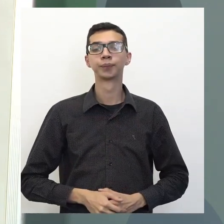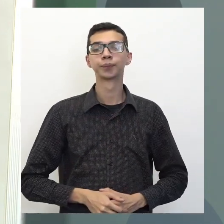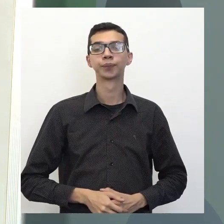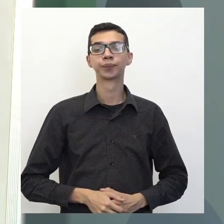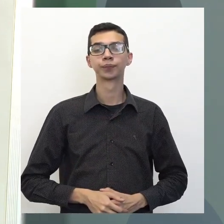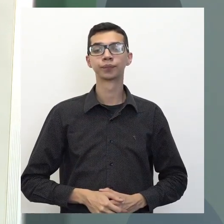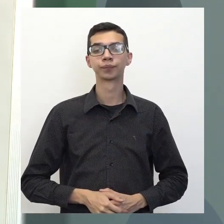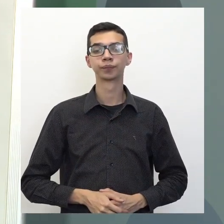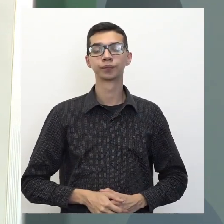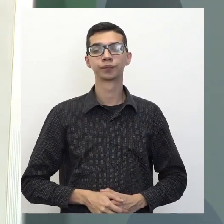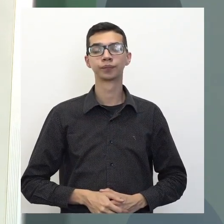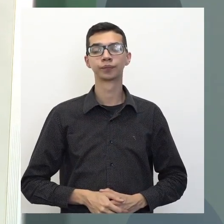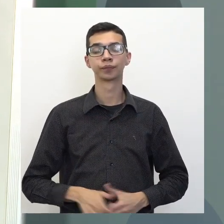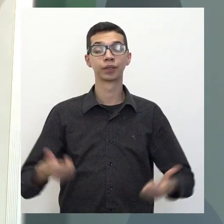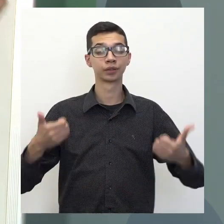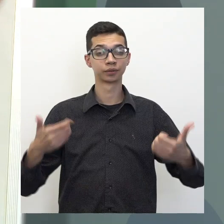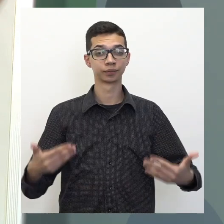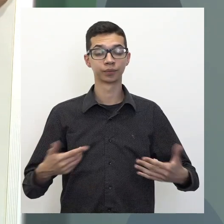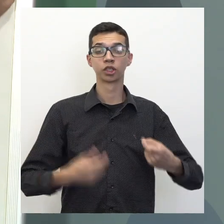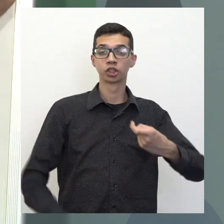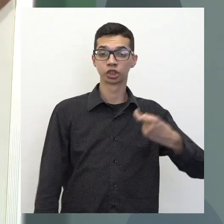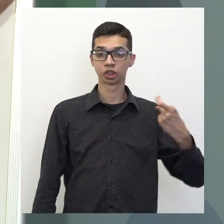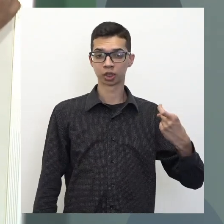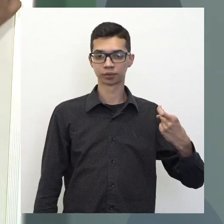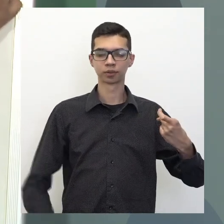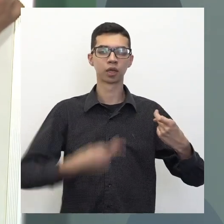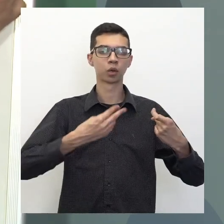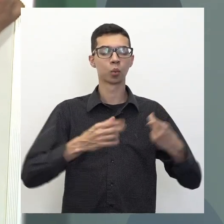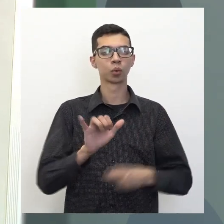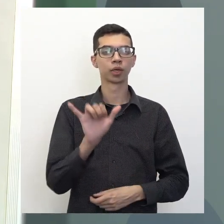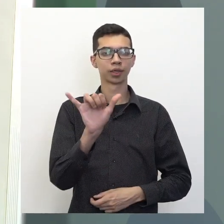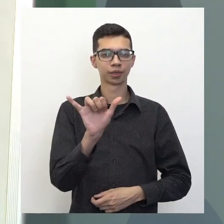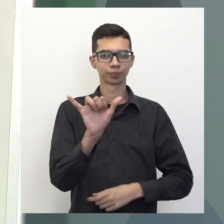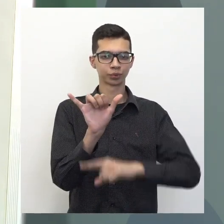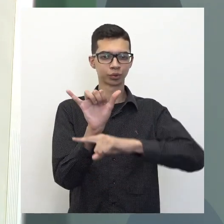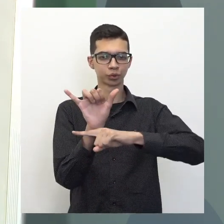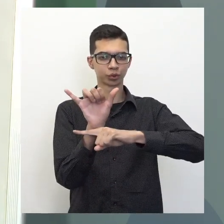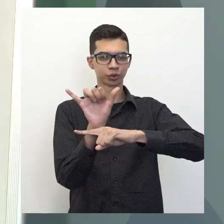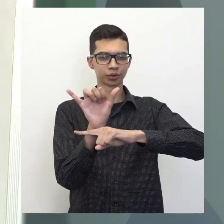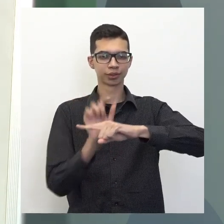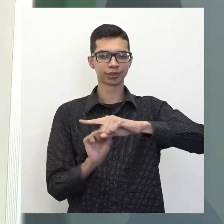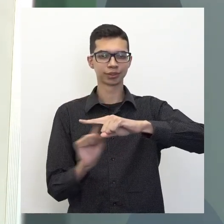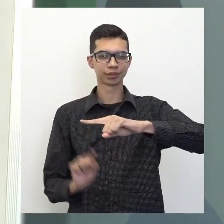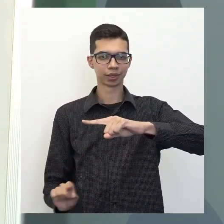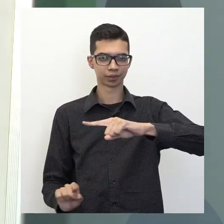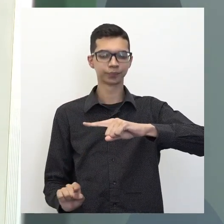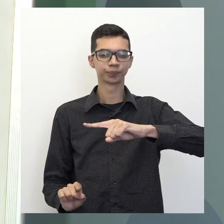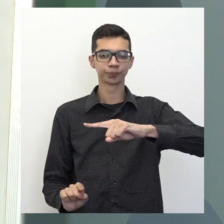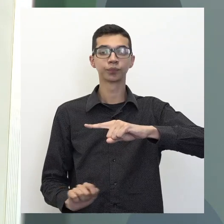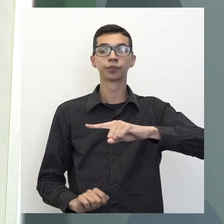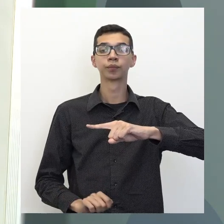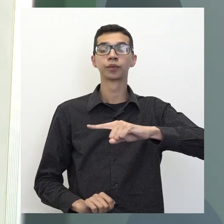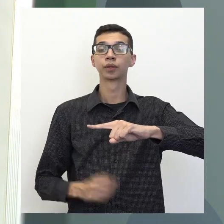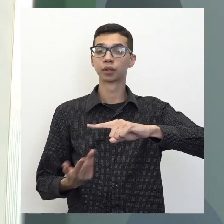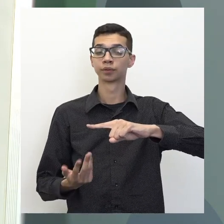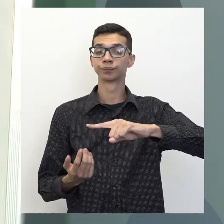vocês. X igual a Y sobre Z. Quanto menor o Z, maior o X. Tudo bem?